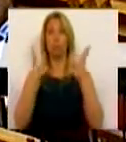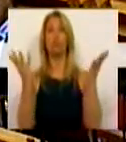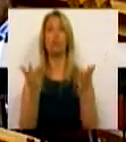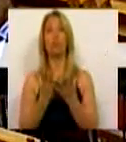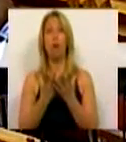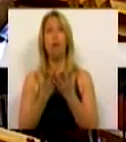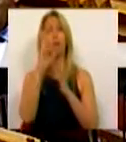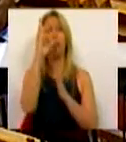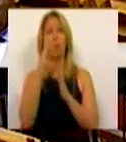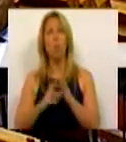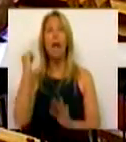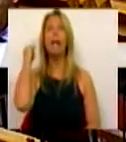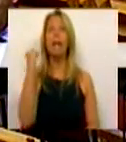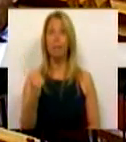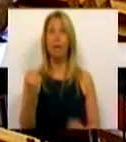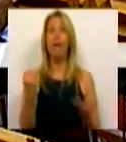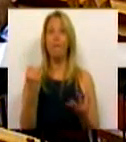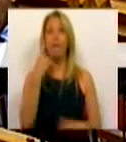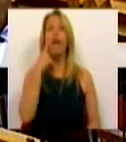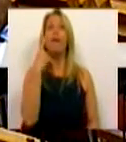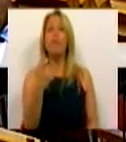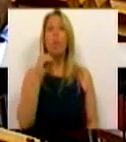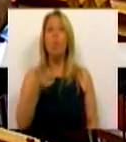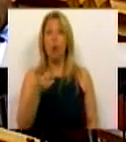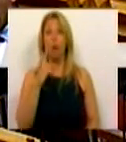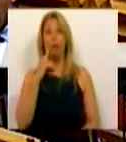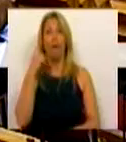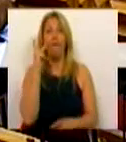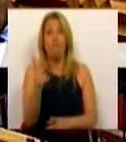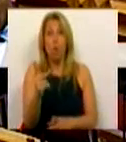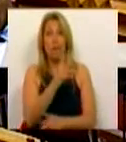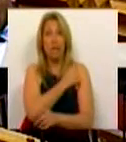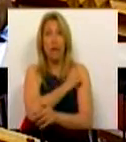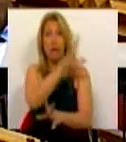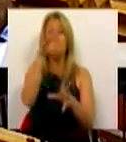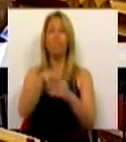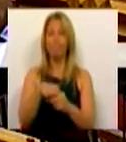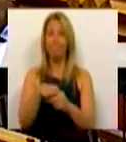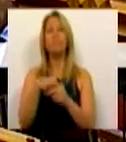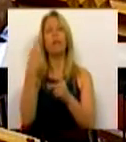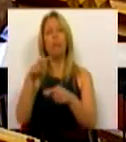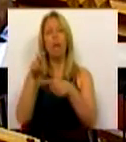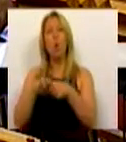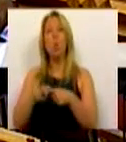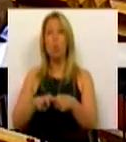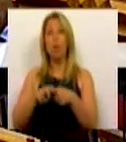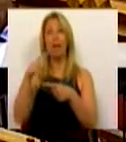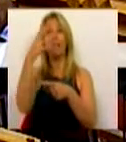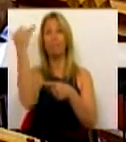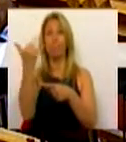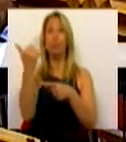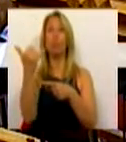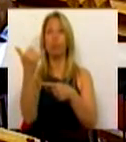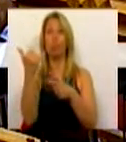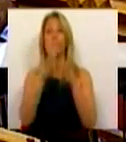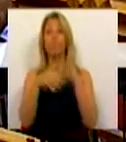da criminalidade, verifica-se que a violência doméstica continua a ocupar um dos lugares cimeiros, o segundo lugar